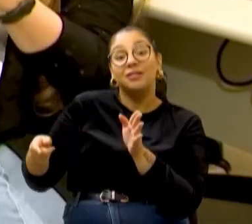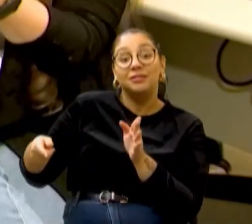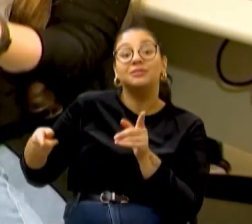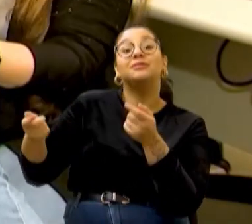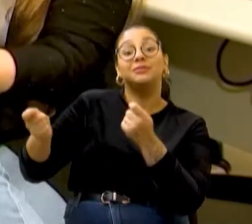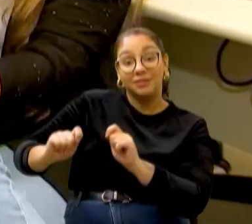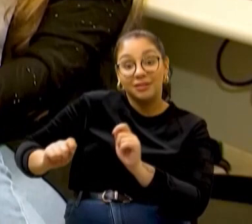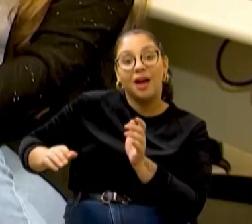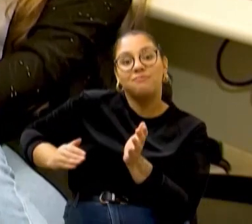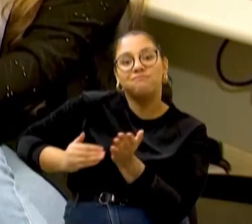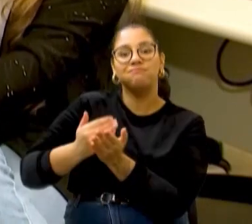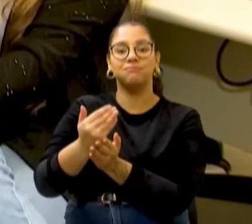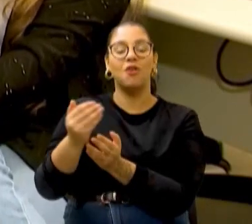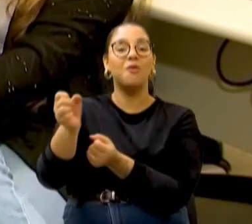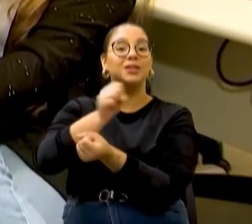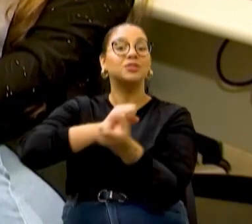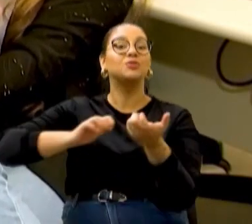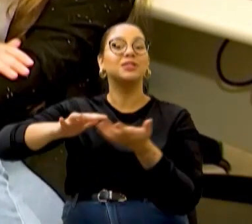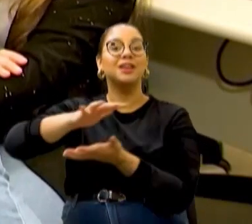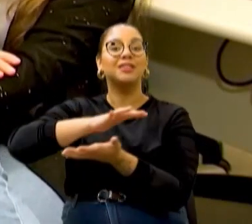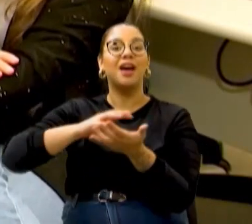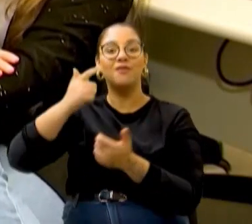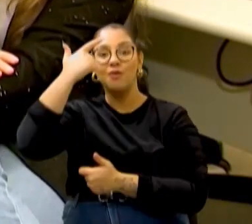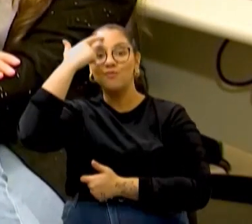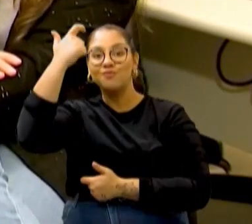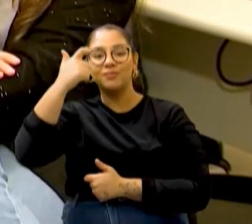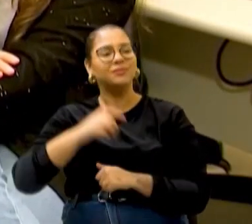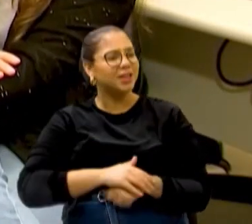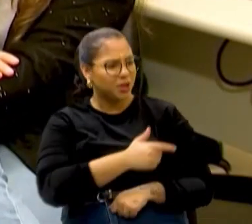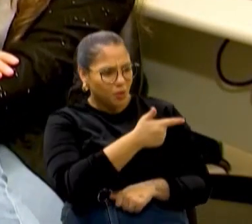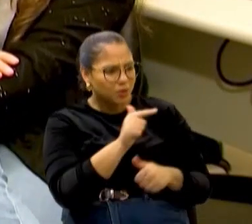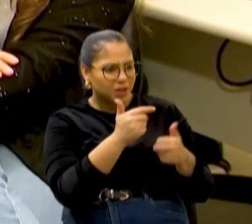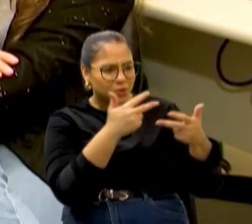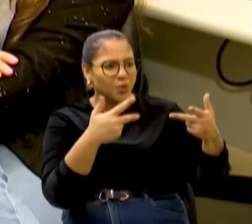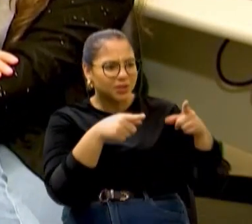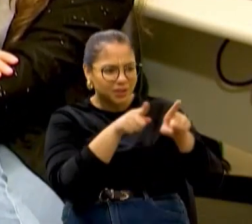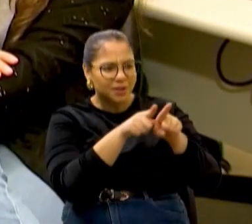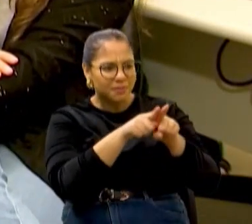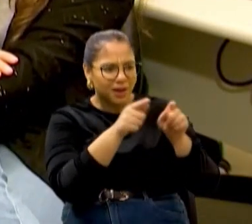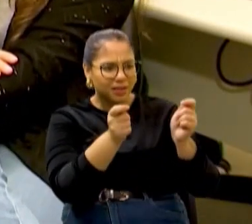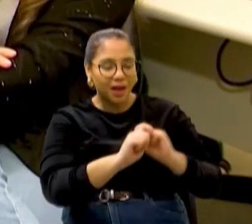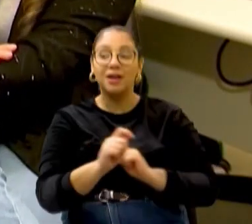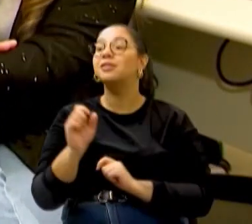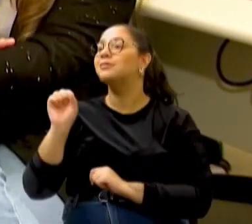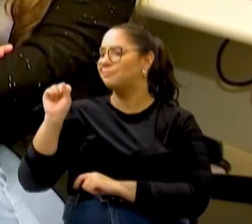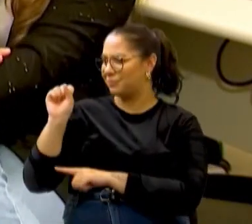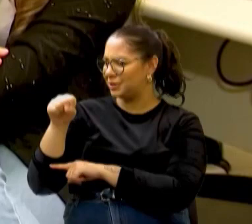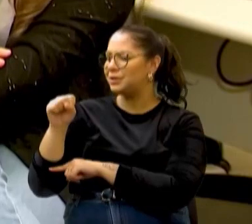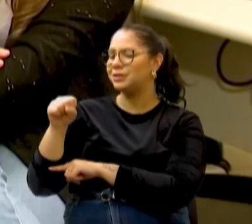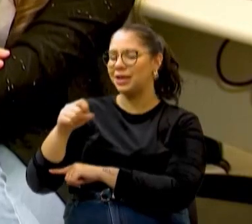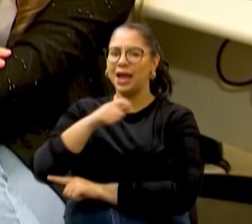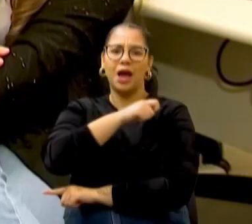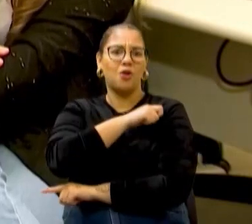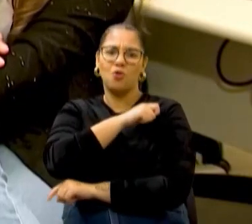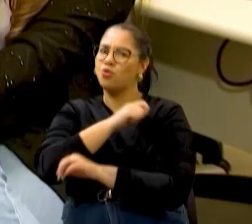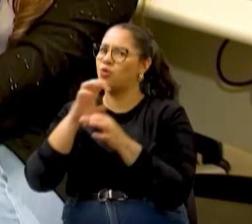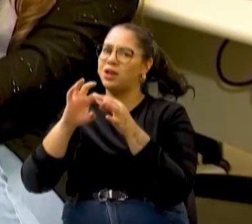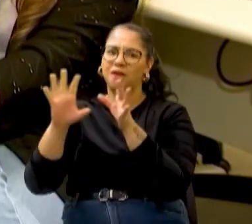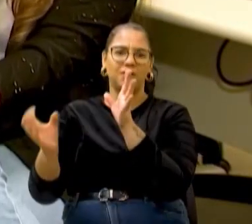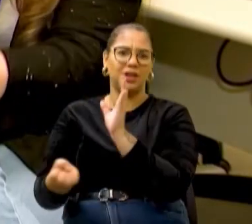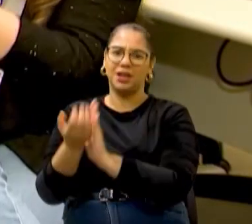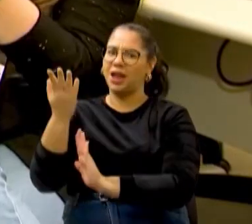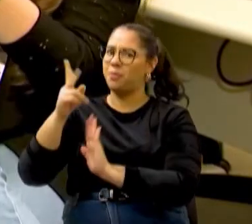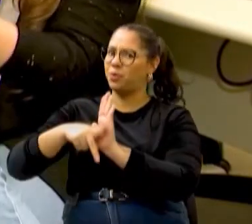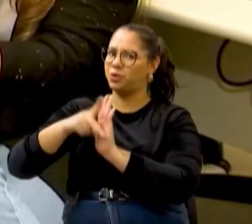como que também o comércio poderia implementar soluções sustentáveis e pode ter outras coisas então que você falou os alunos